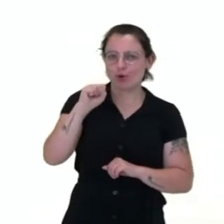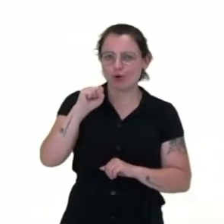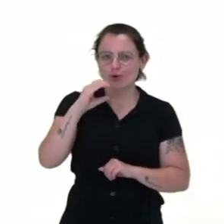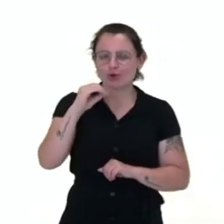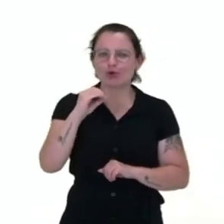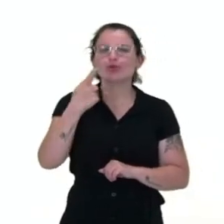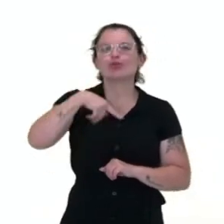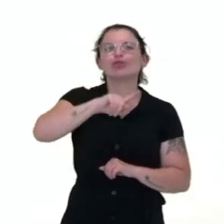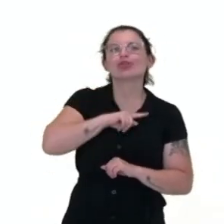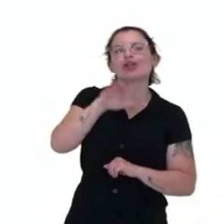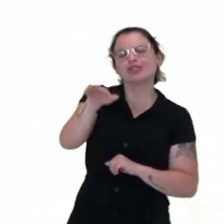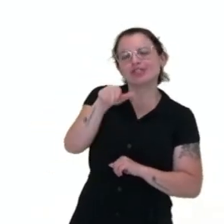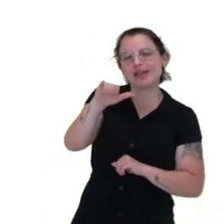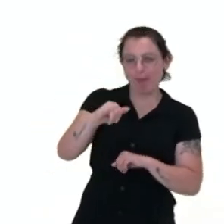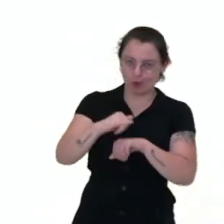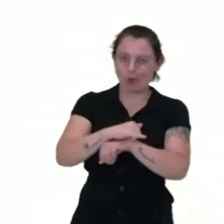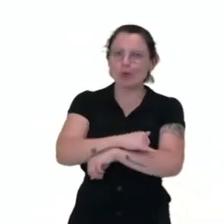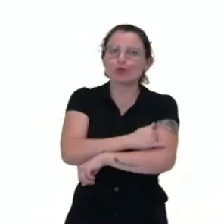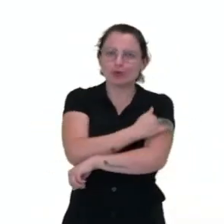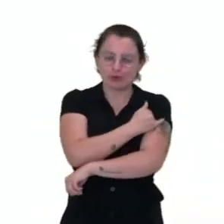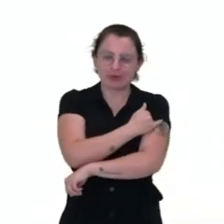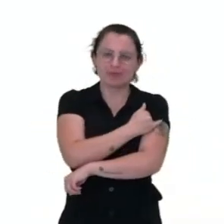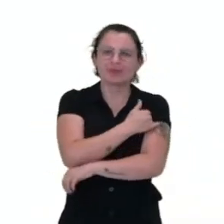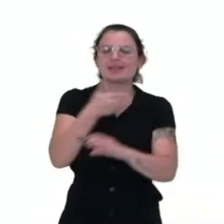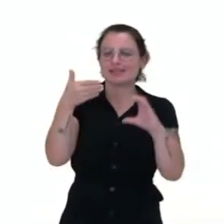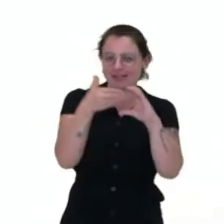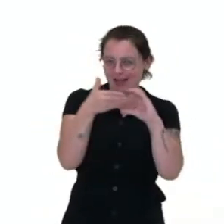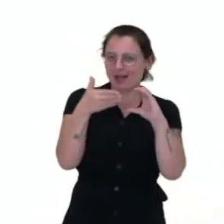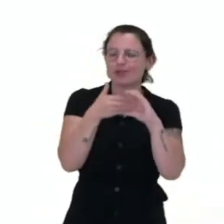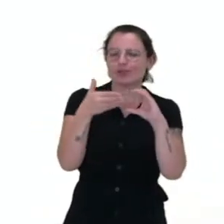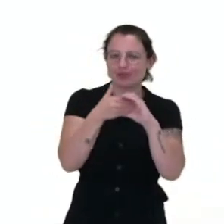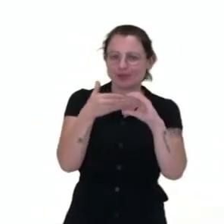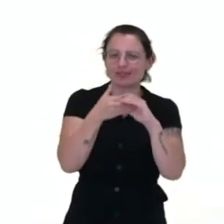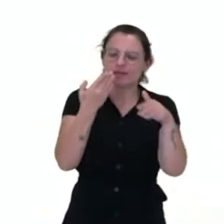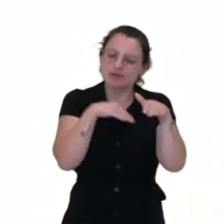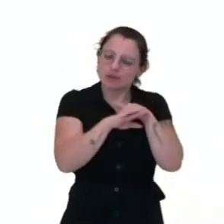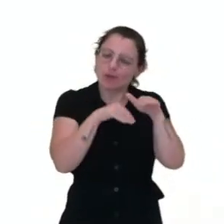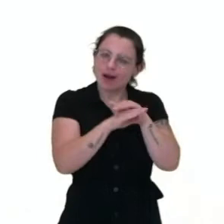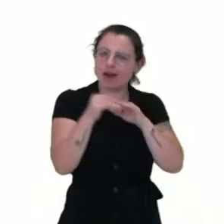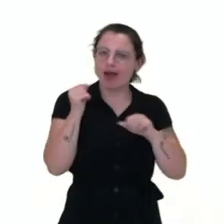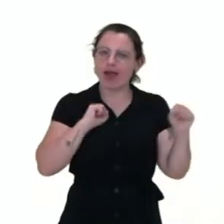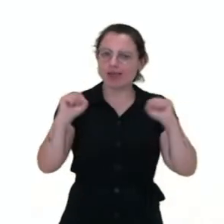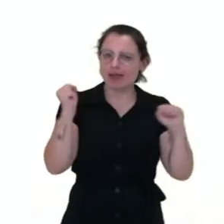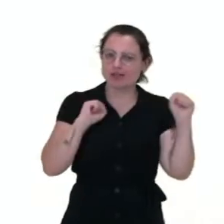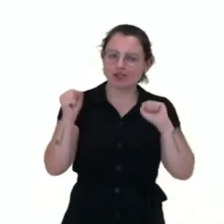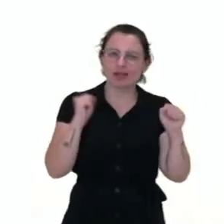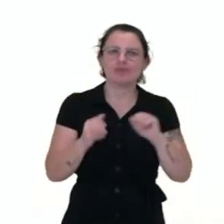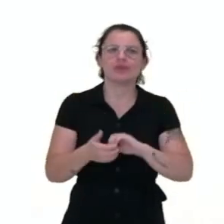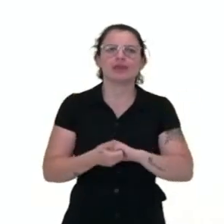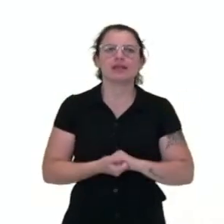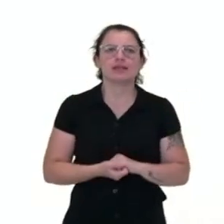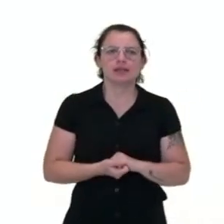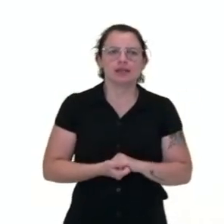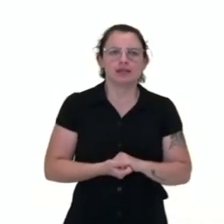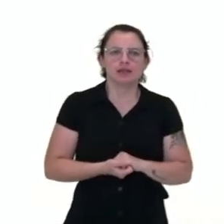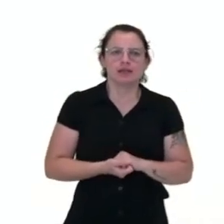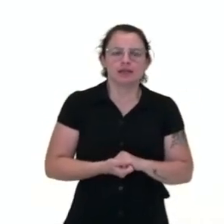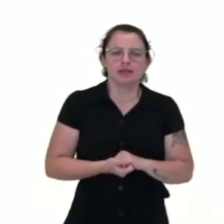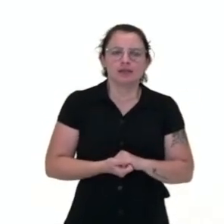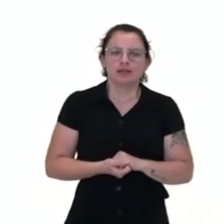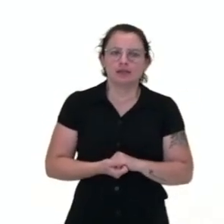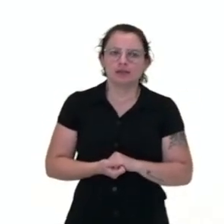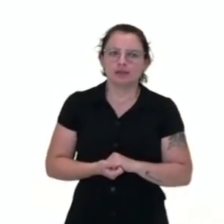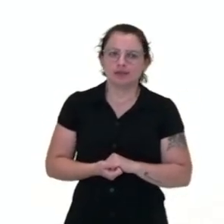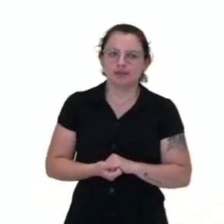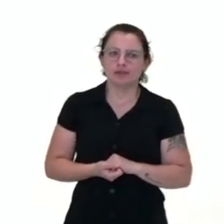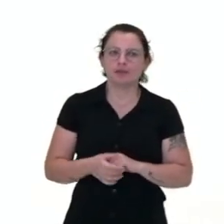as famosas gorduras, porque são células que vão armazenar as gorduras no nosso corpo. O tecido